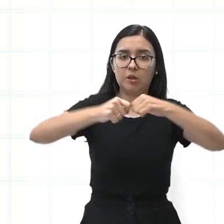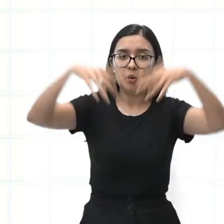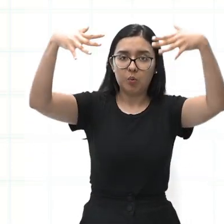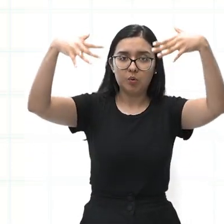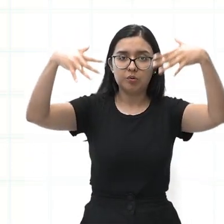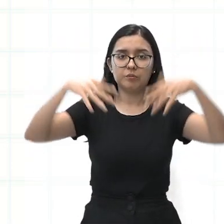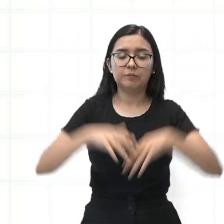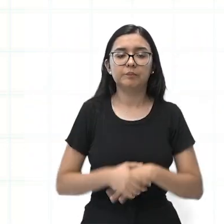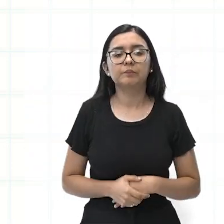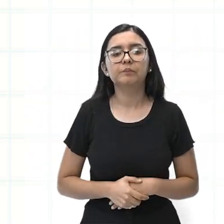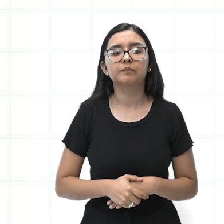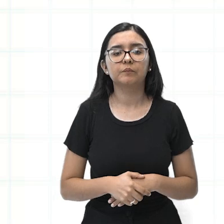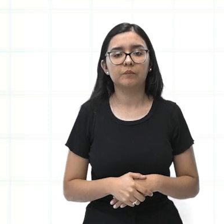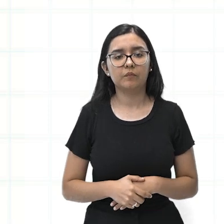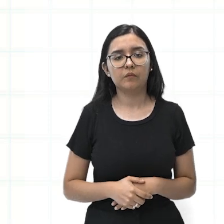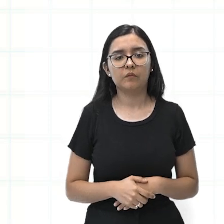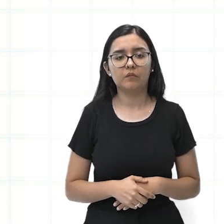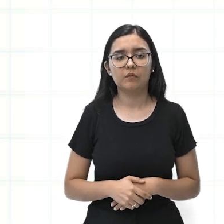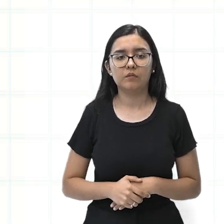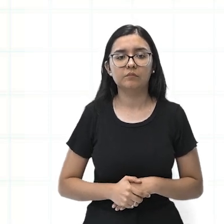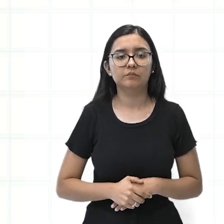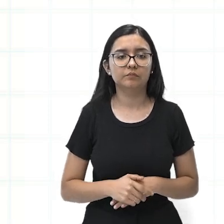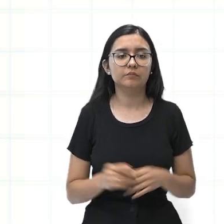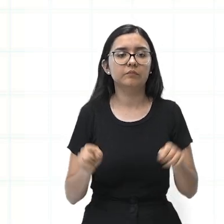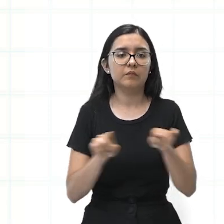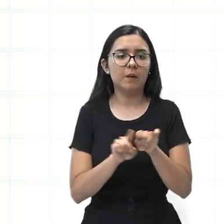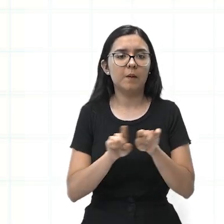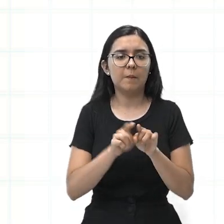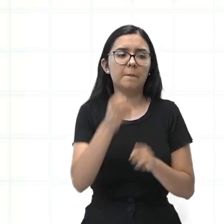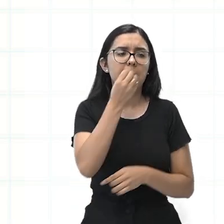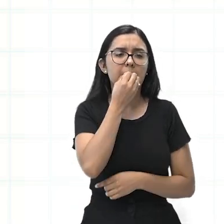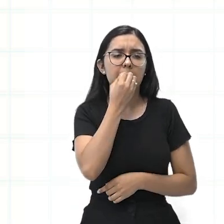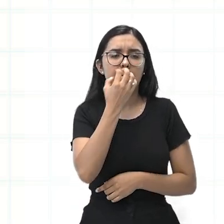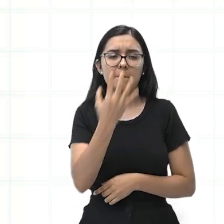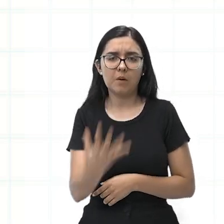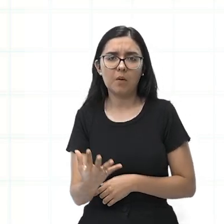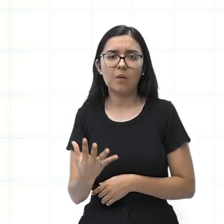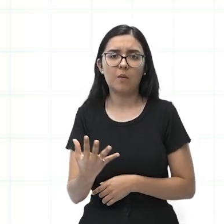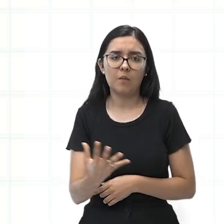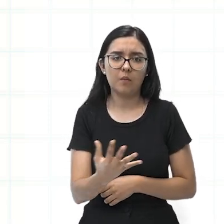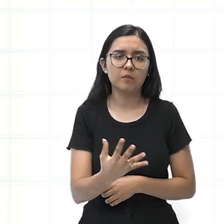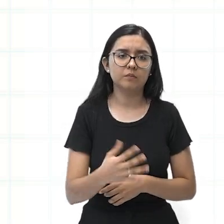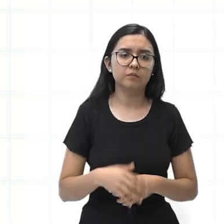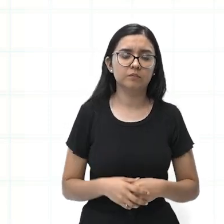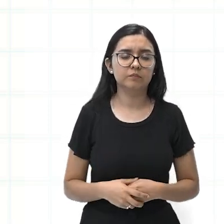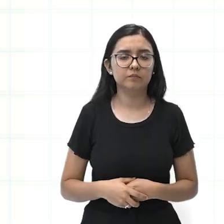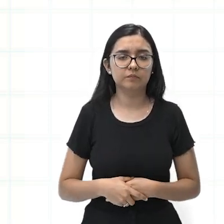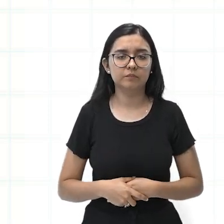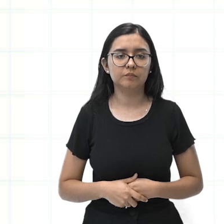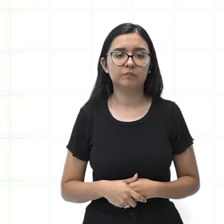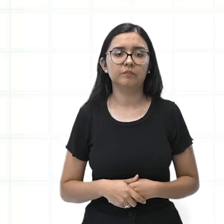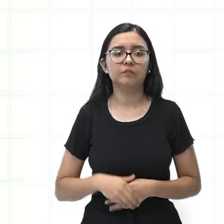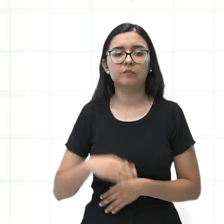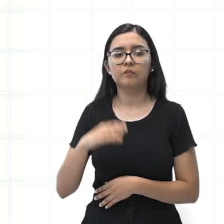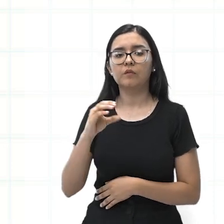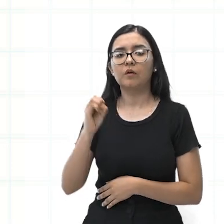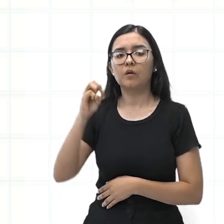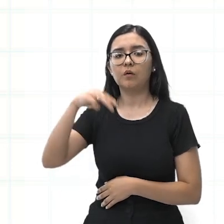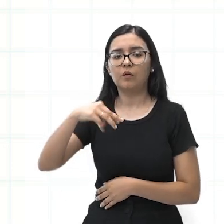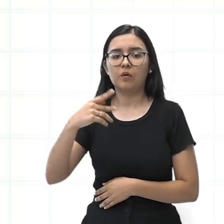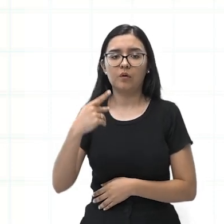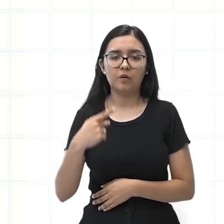Então, as salas são claras e confortáveis. A palavrinha comfortable significa confortável